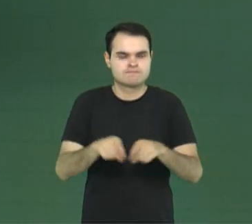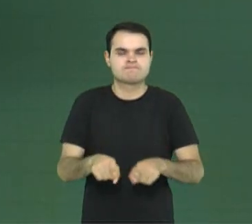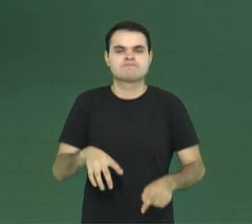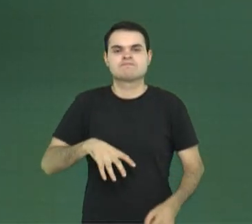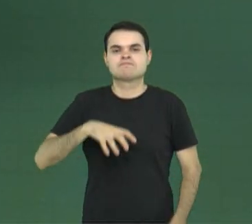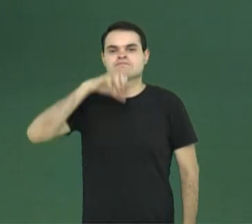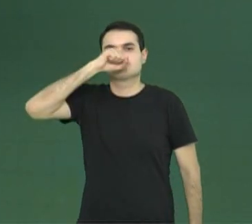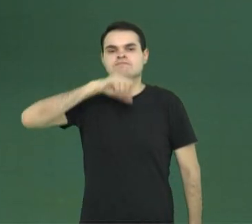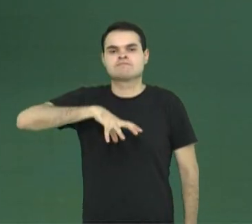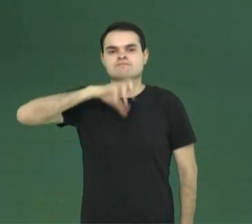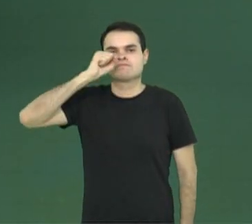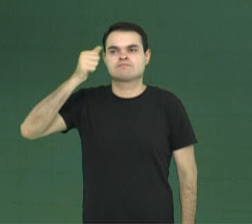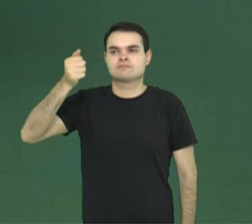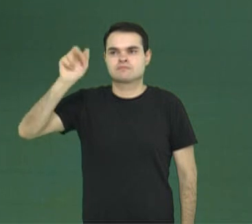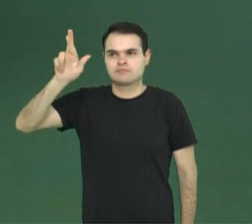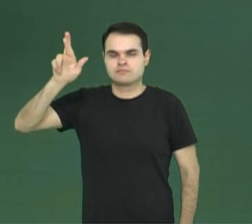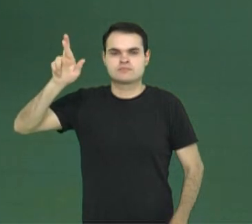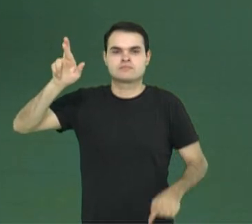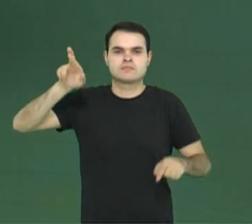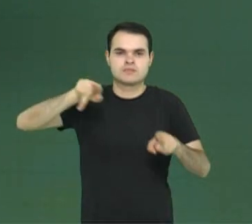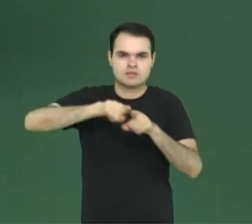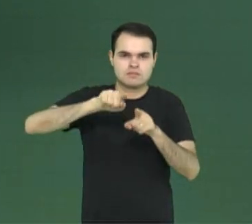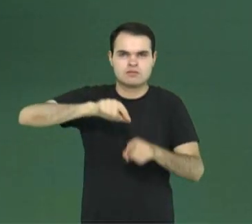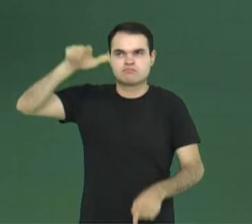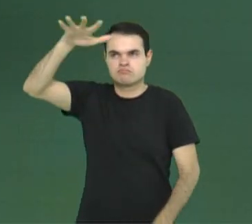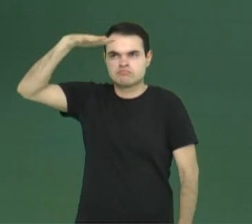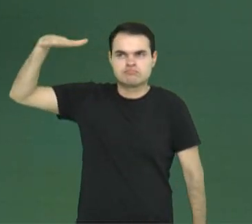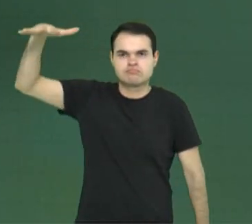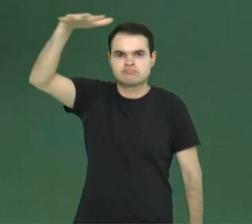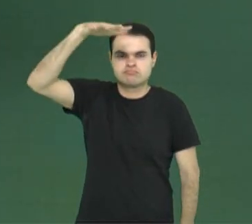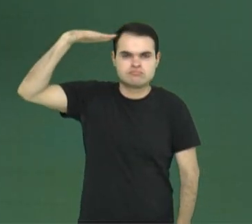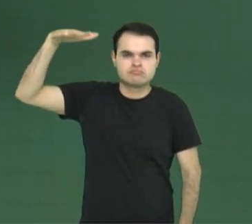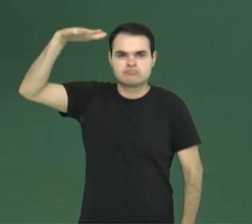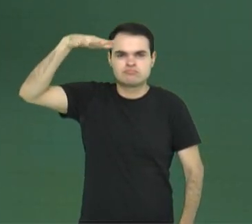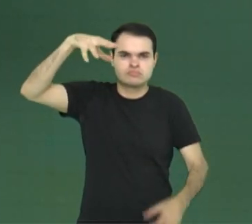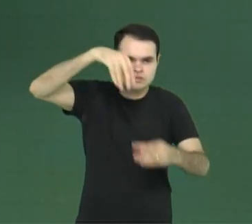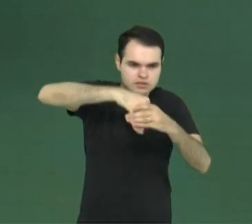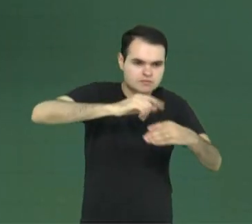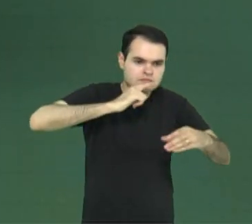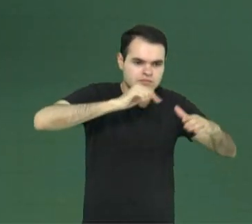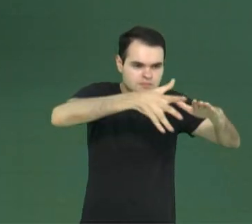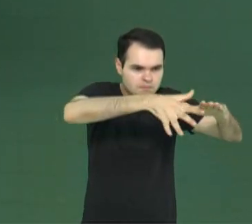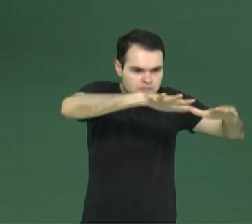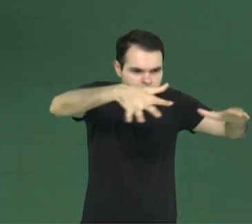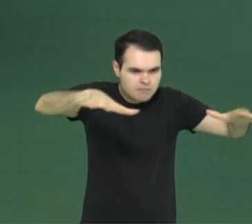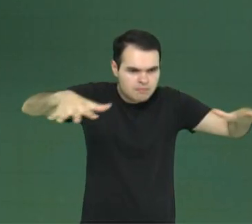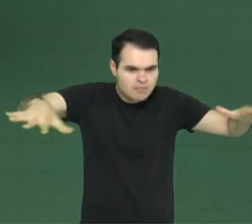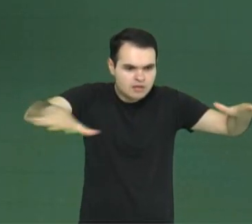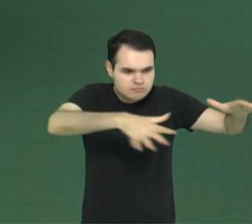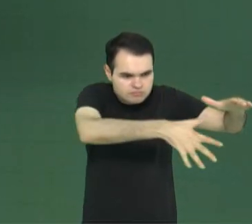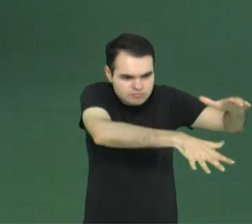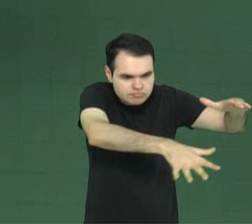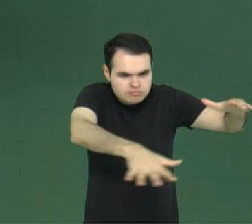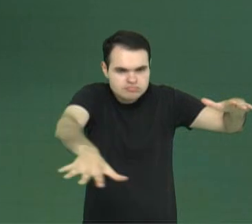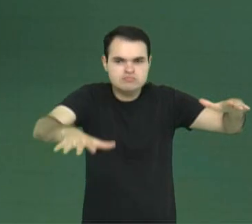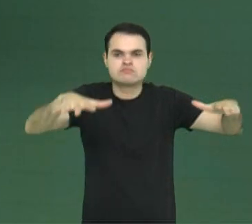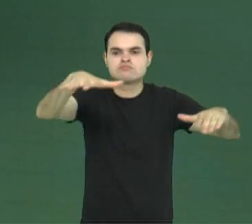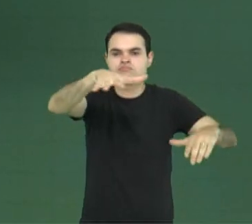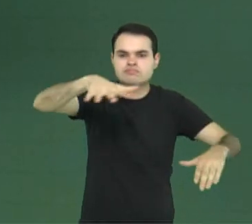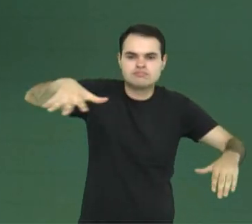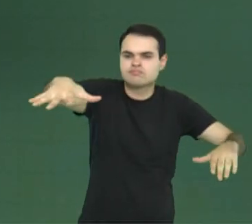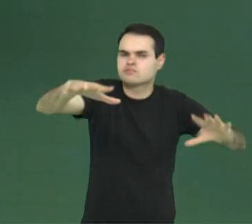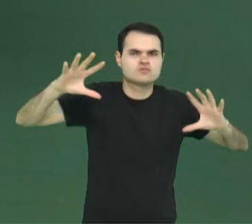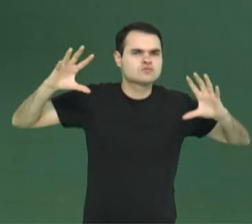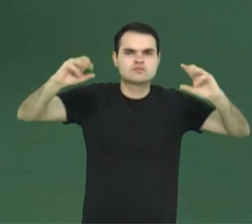preciso tanto no ar quanto na terra. Então, organismos que são aquáticos, marinhos, precisam respirar e organismos terrestres também. Como